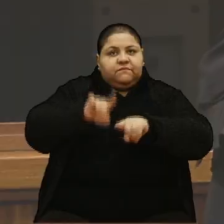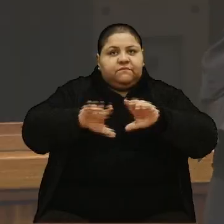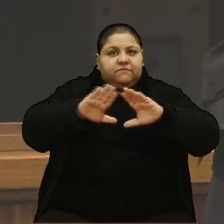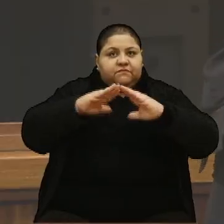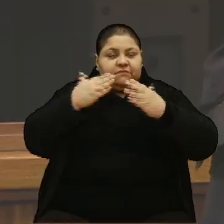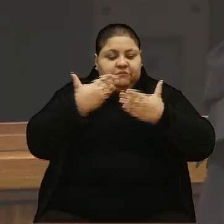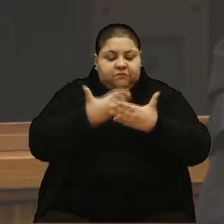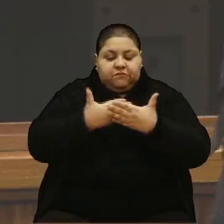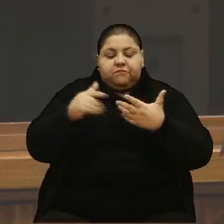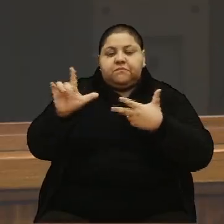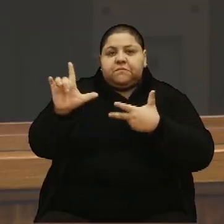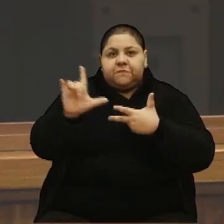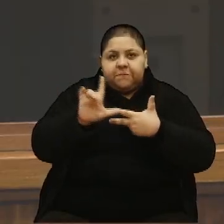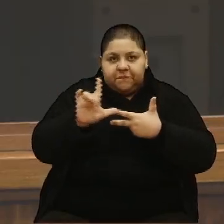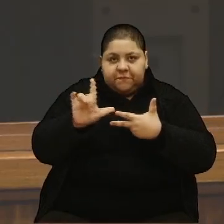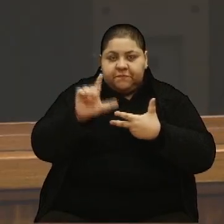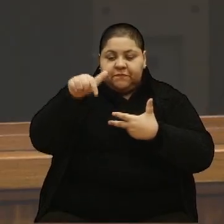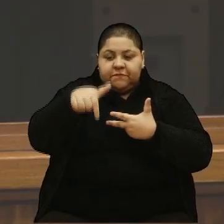do Legislativo.